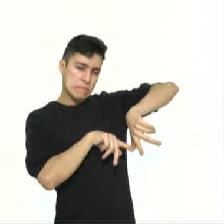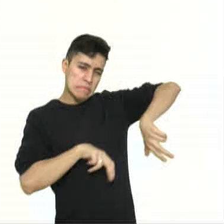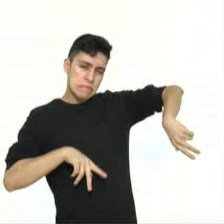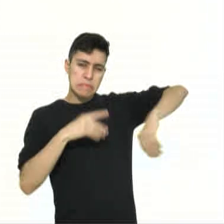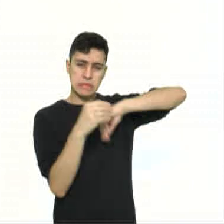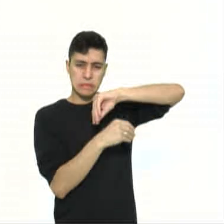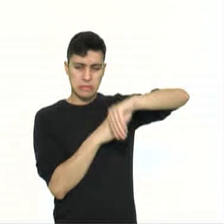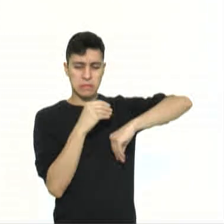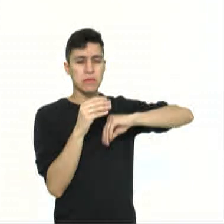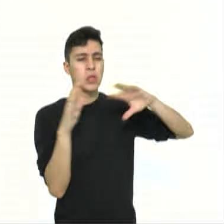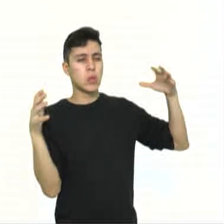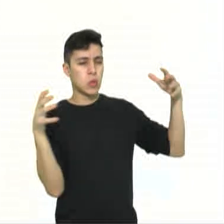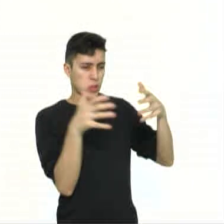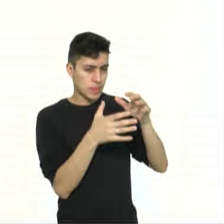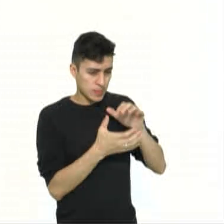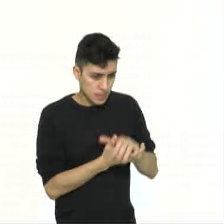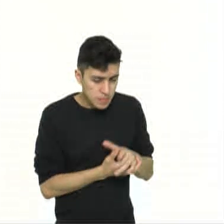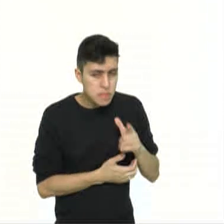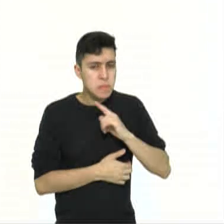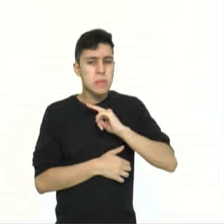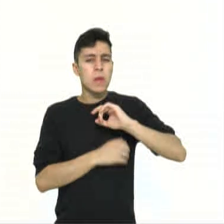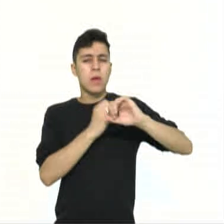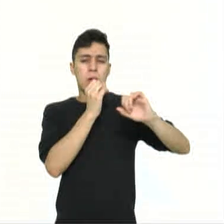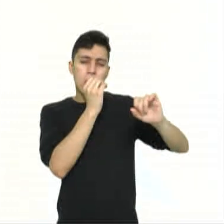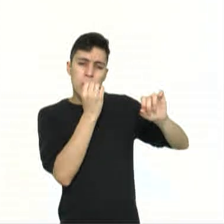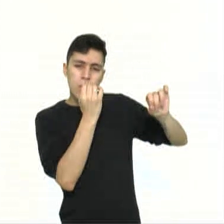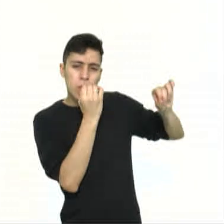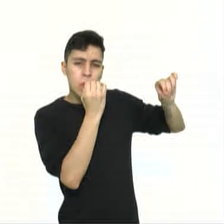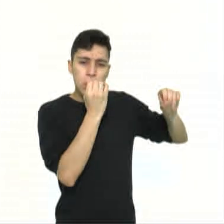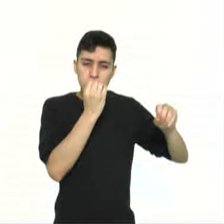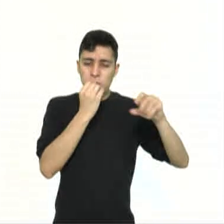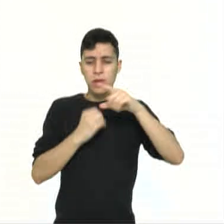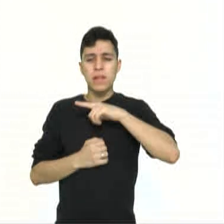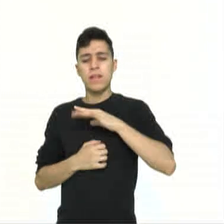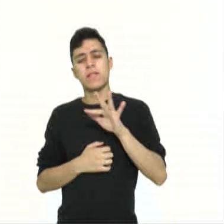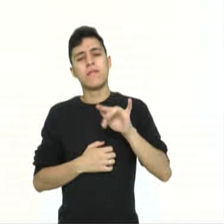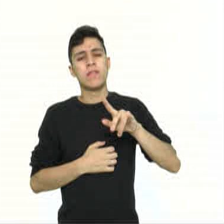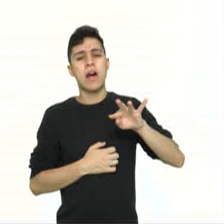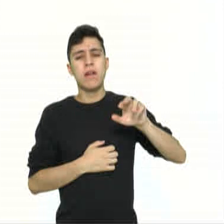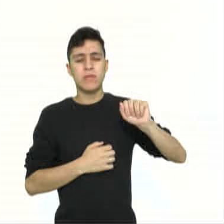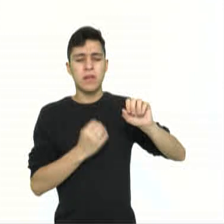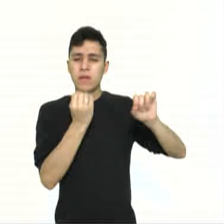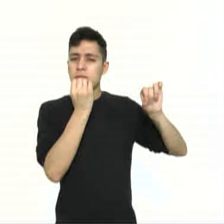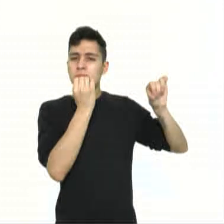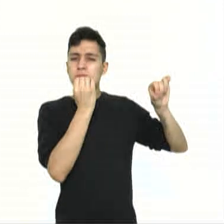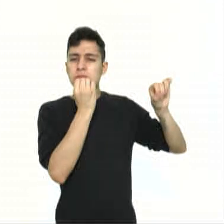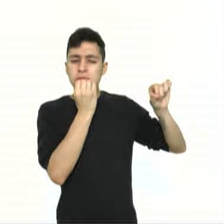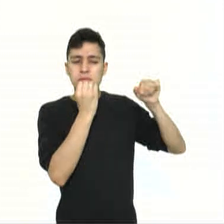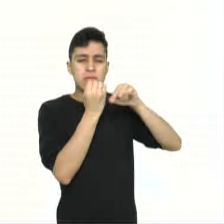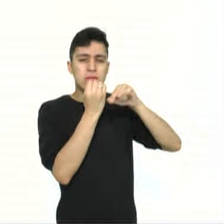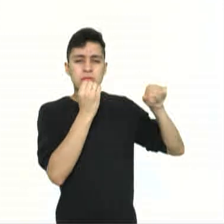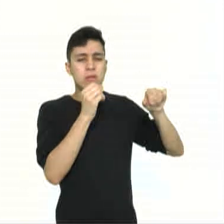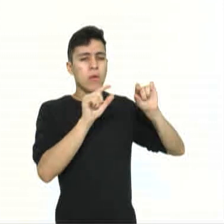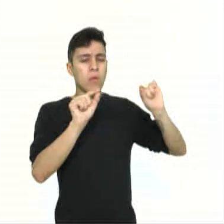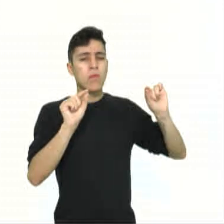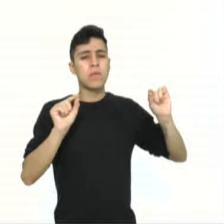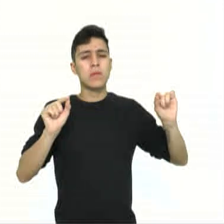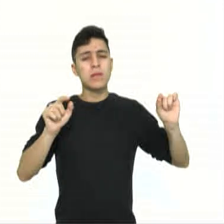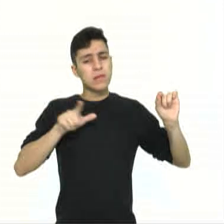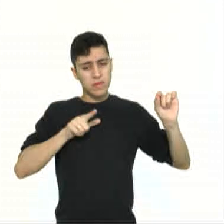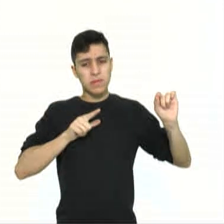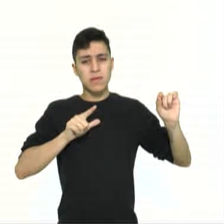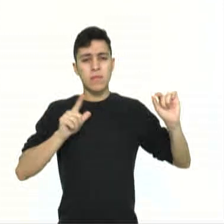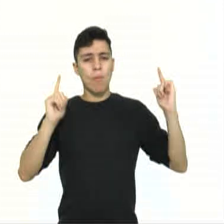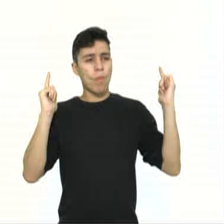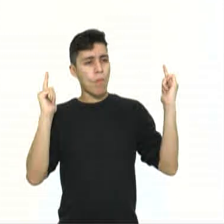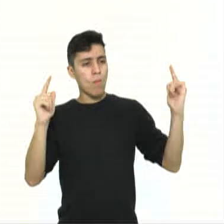categorias. Entre os instrumentos de sopro, temos a flauta, que é essencialmente um tubo sonoro aberto nas duas